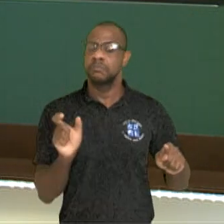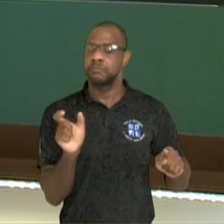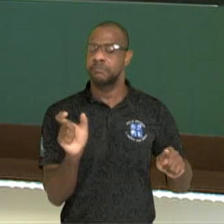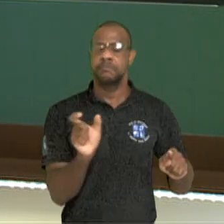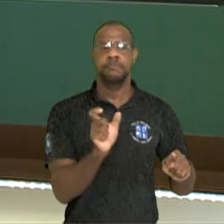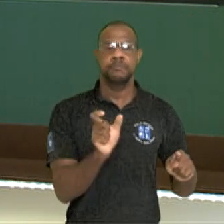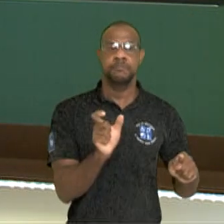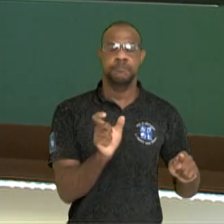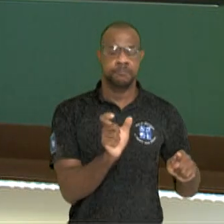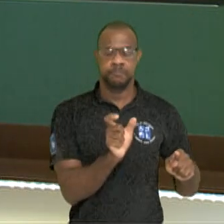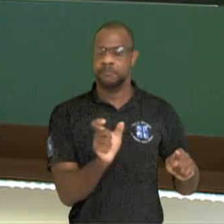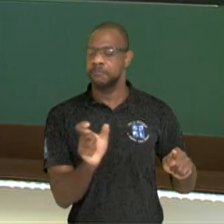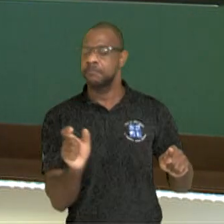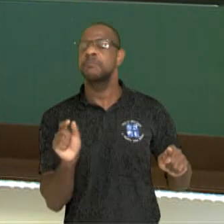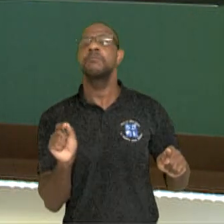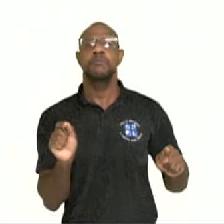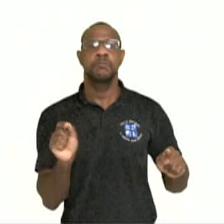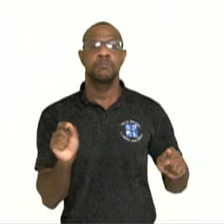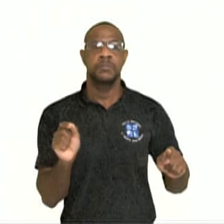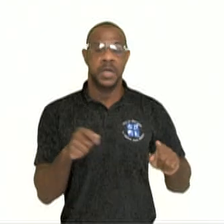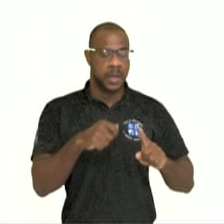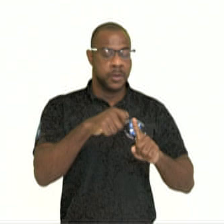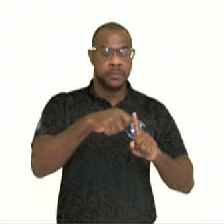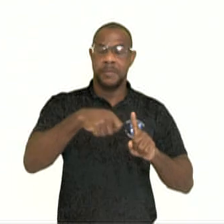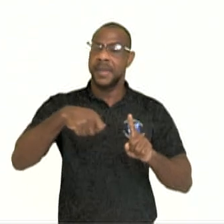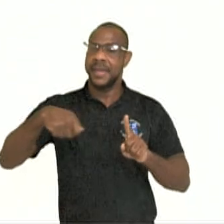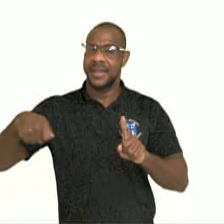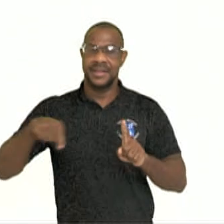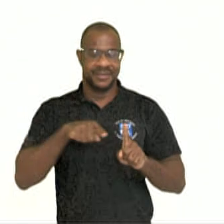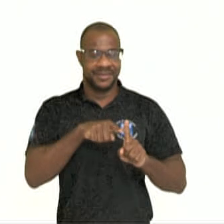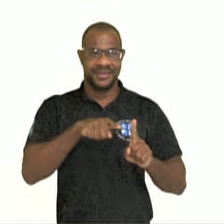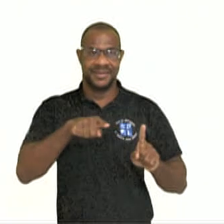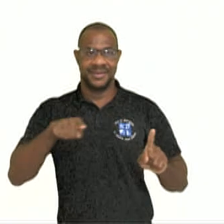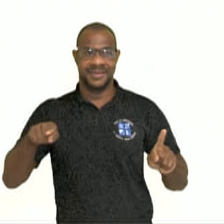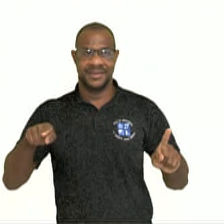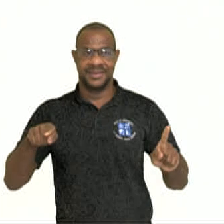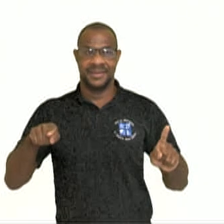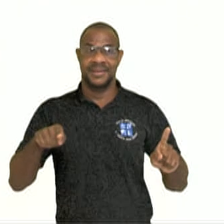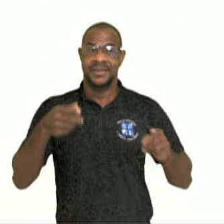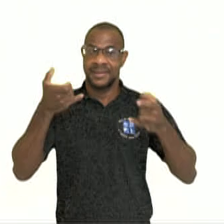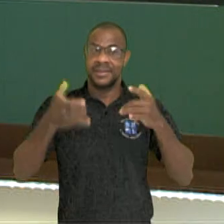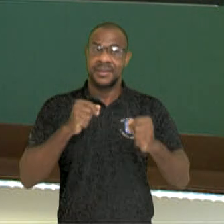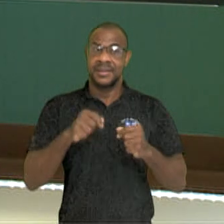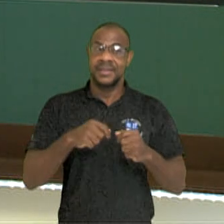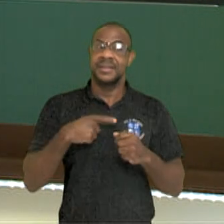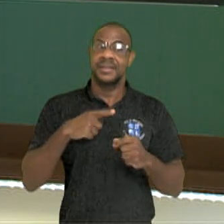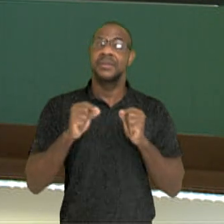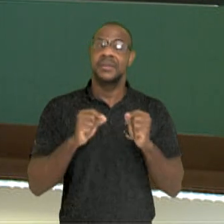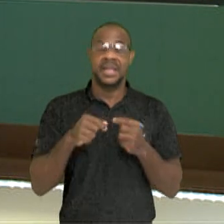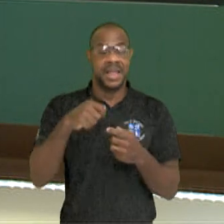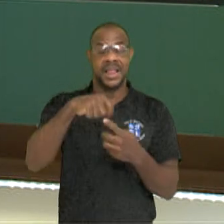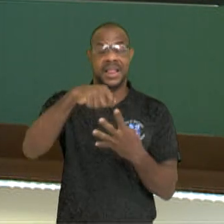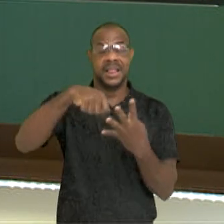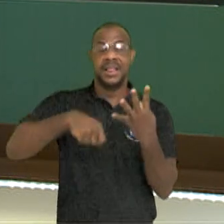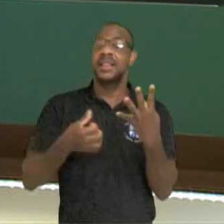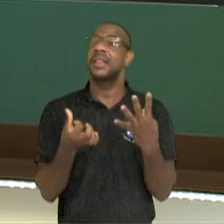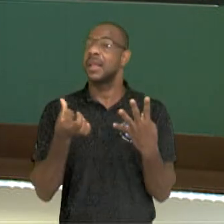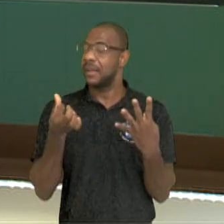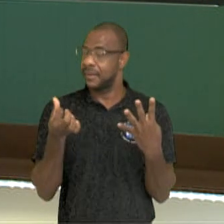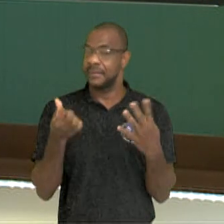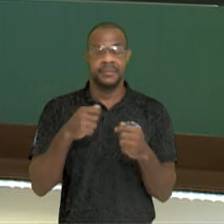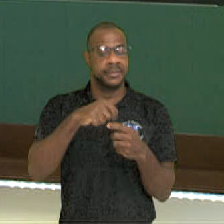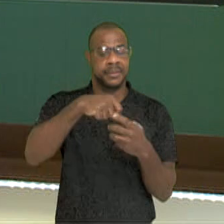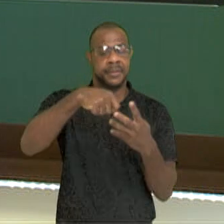no eixo horizontal? Os meses do ano, porque ele disse lá atrás que é uma análise de 6 meses